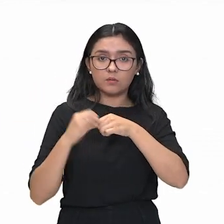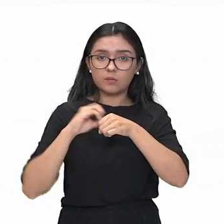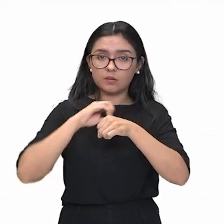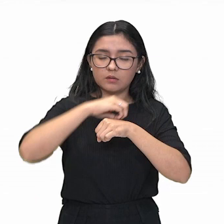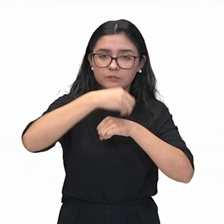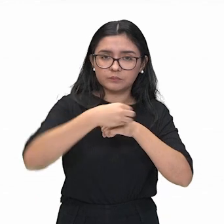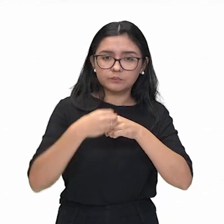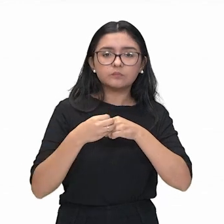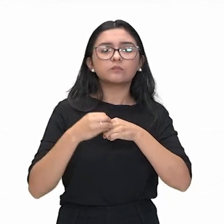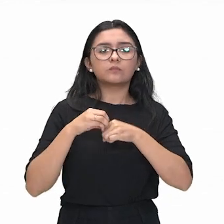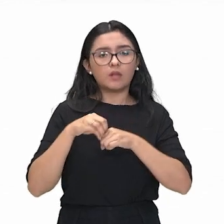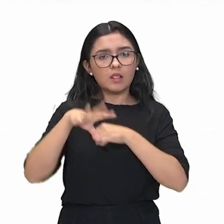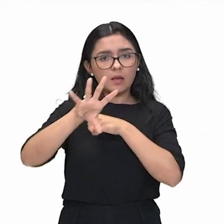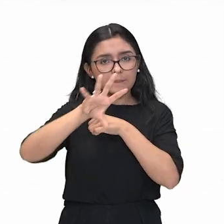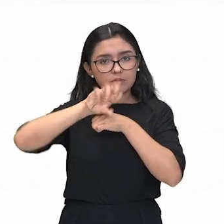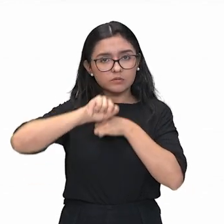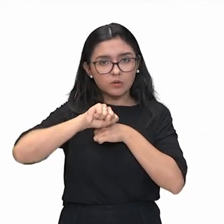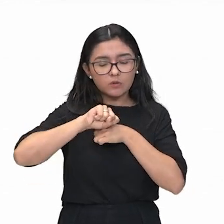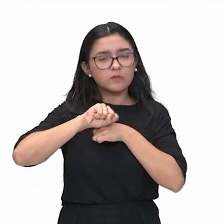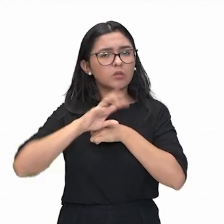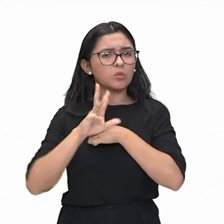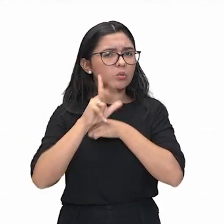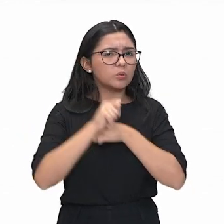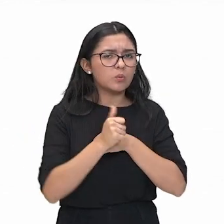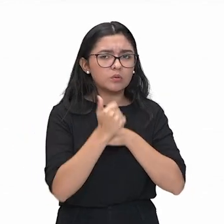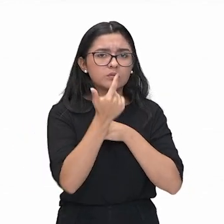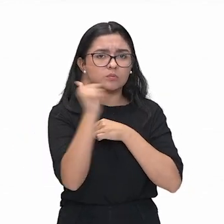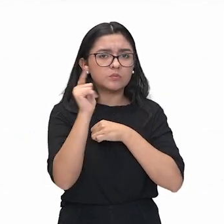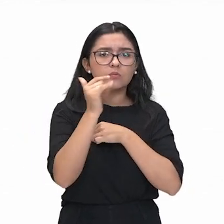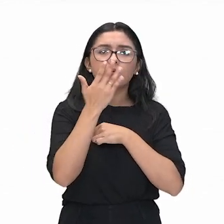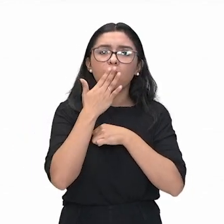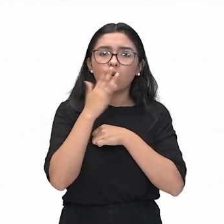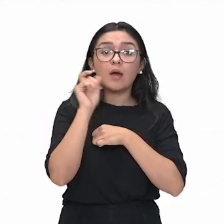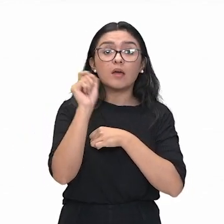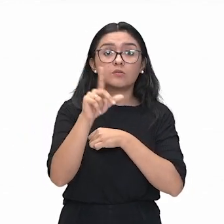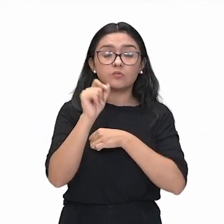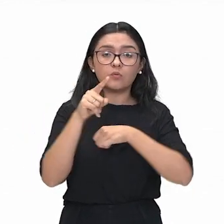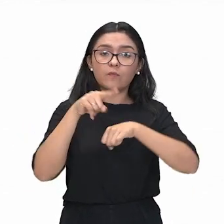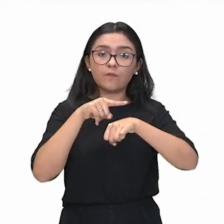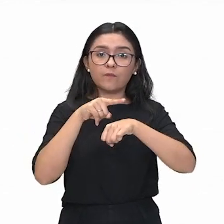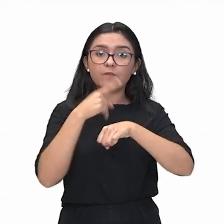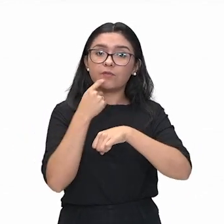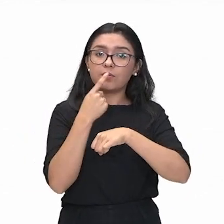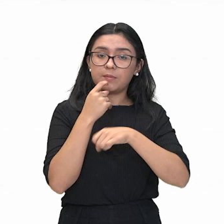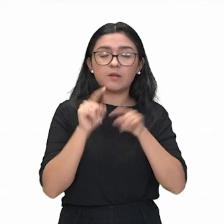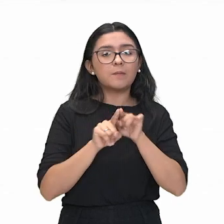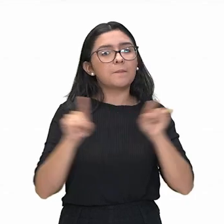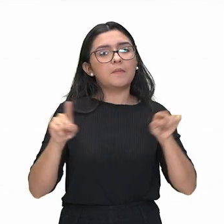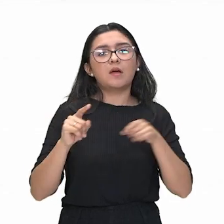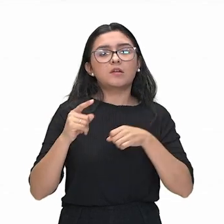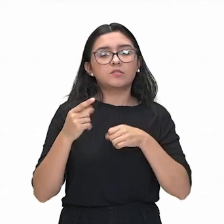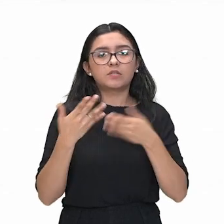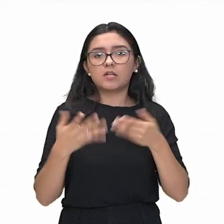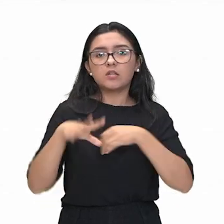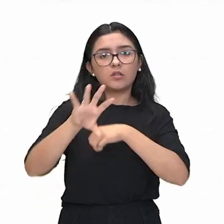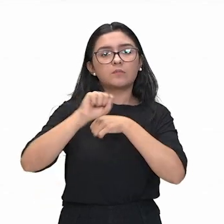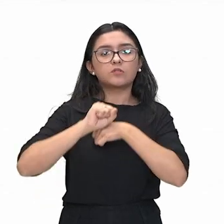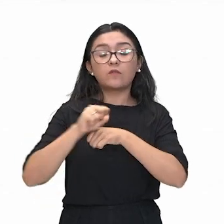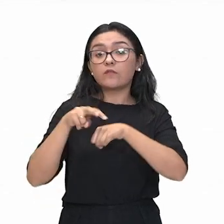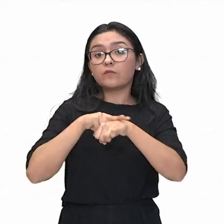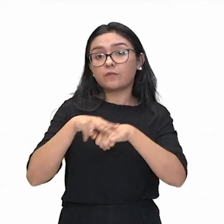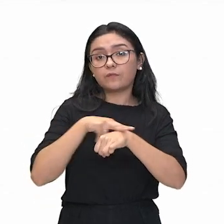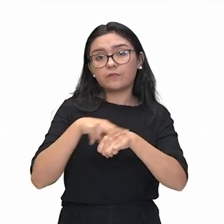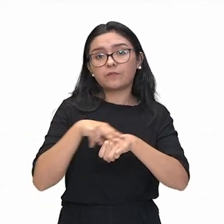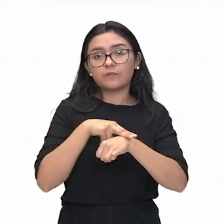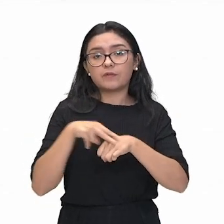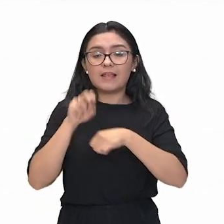ela absorve todas as outras cores, o azul e o vermelho, mas não absorve o verde. Ou seja,